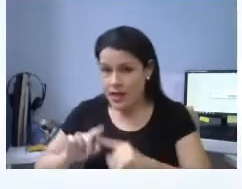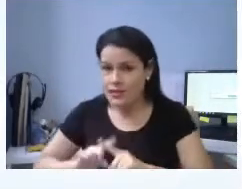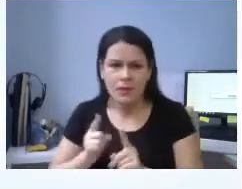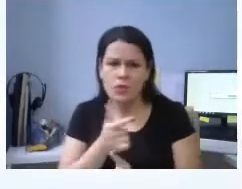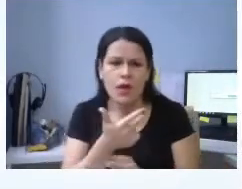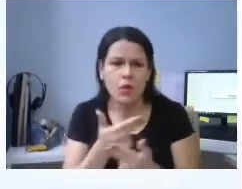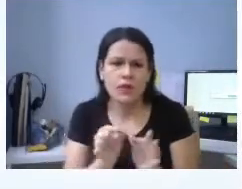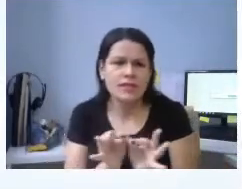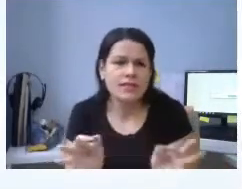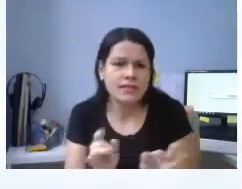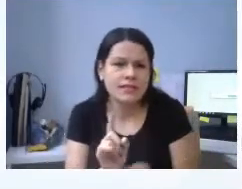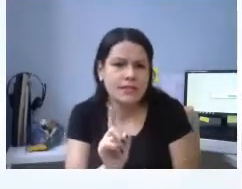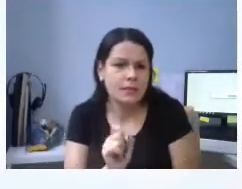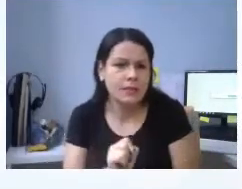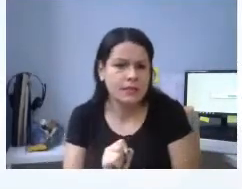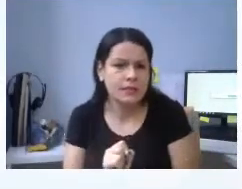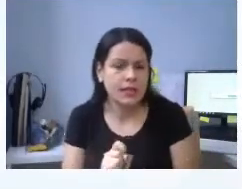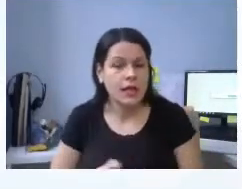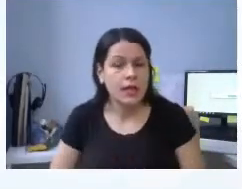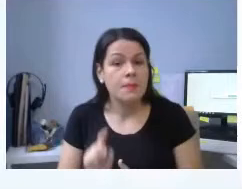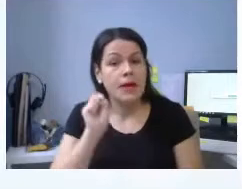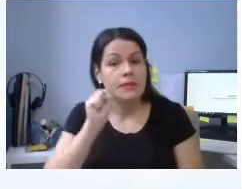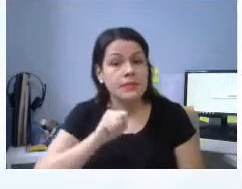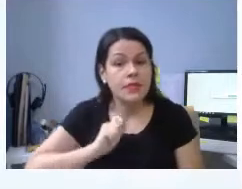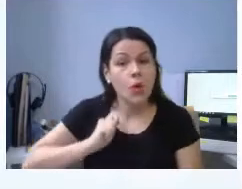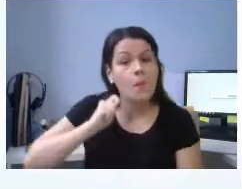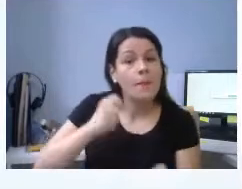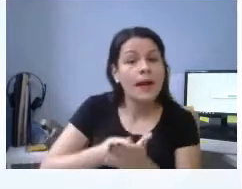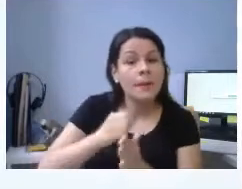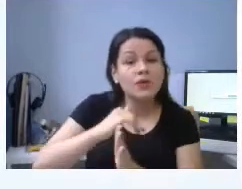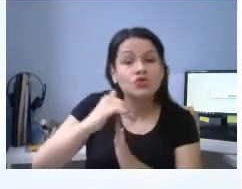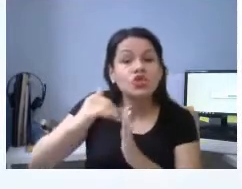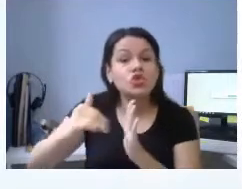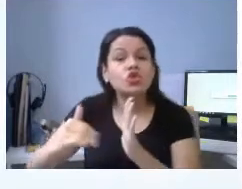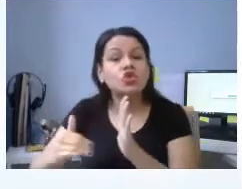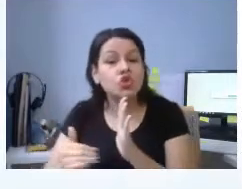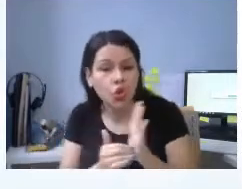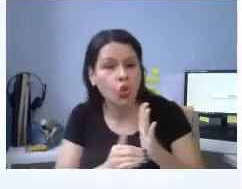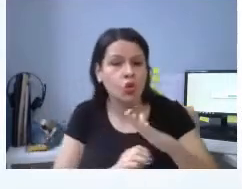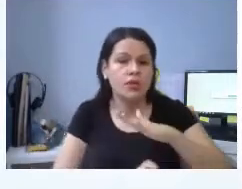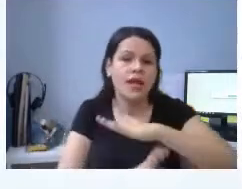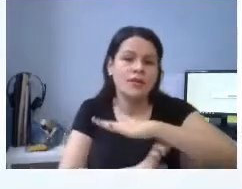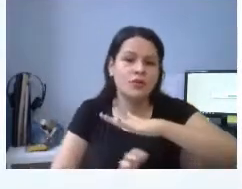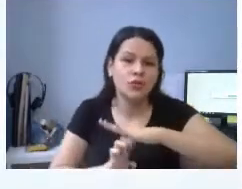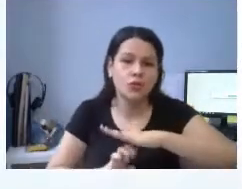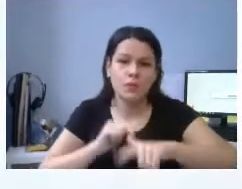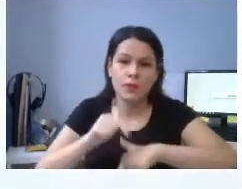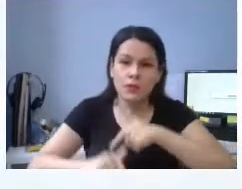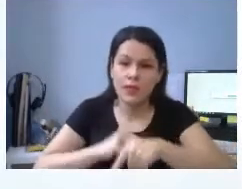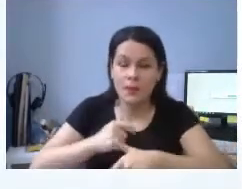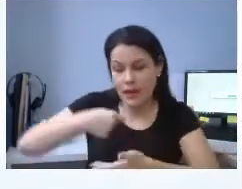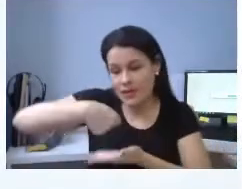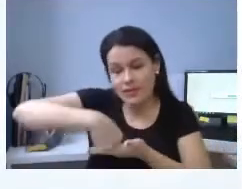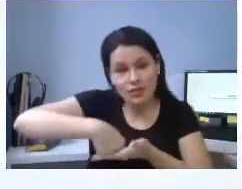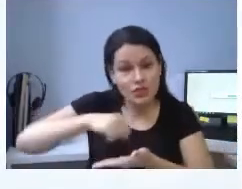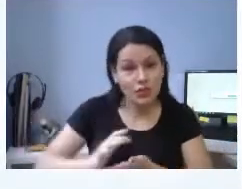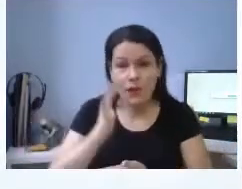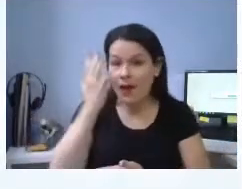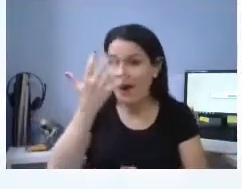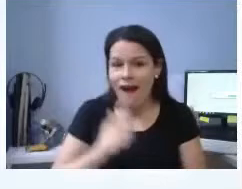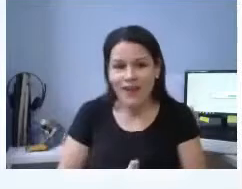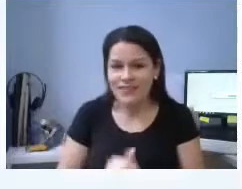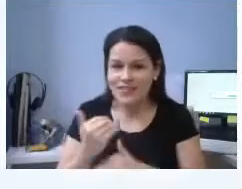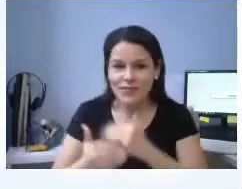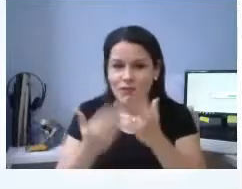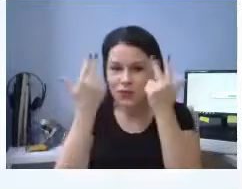mera compensação, mas sim o pagamento de tudo aquilo, de toda a estrutura para que o trabalho exigido pela empresa seja desenvolvido